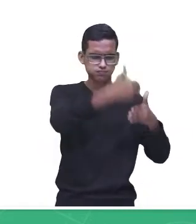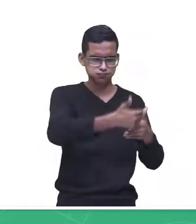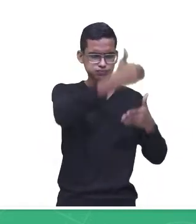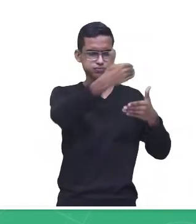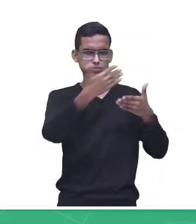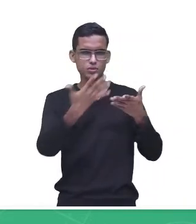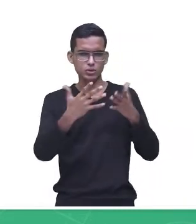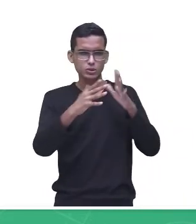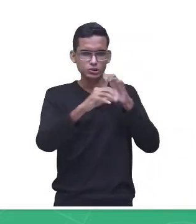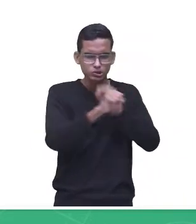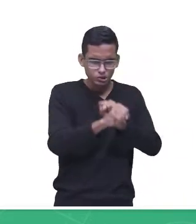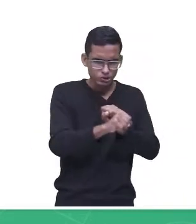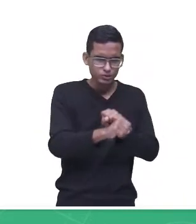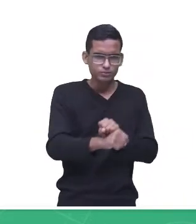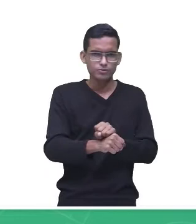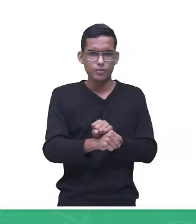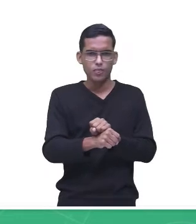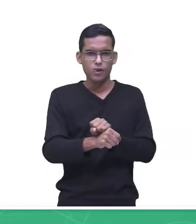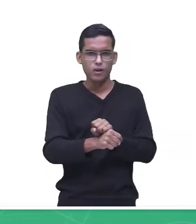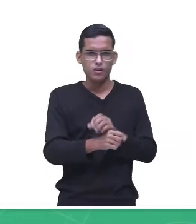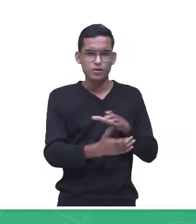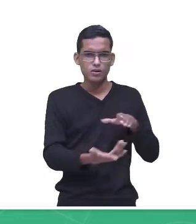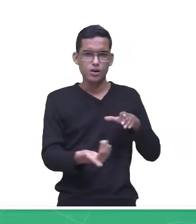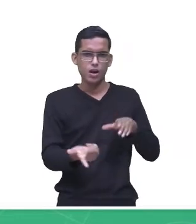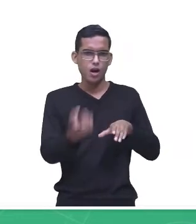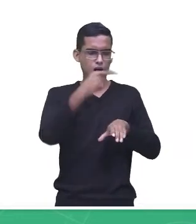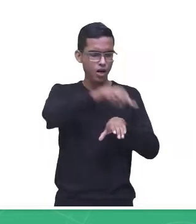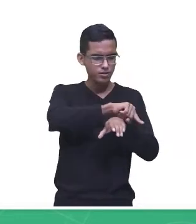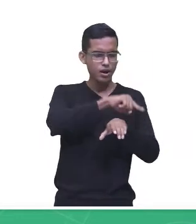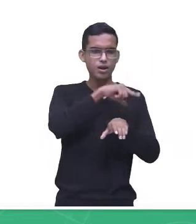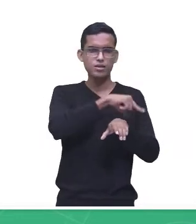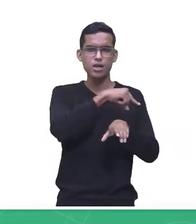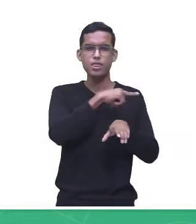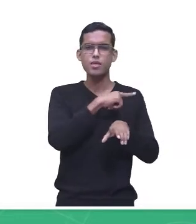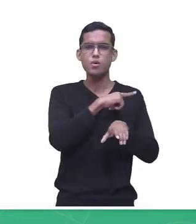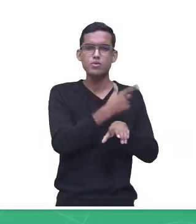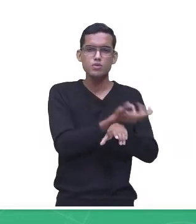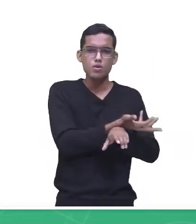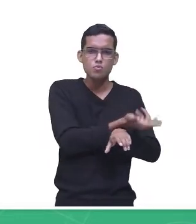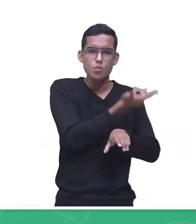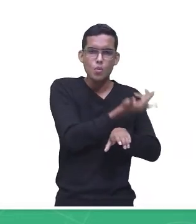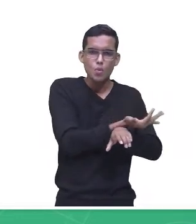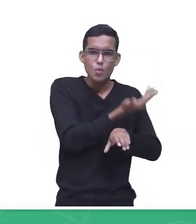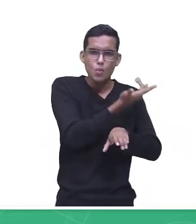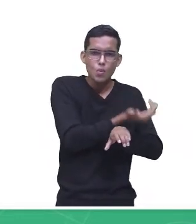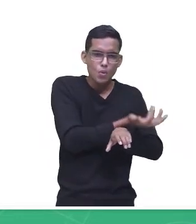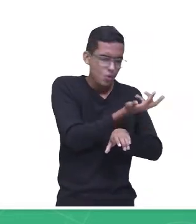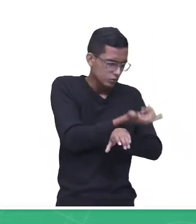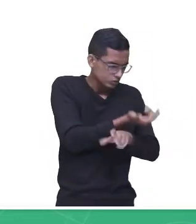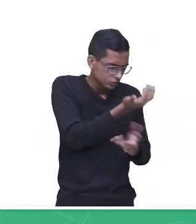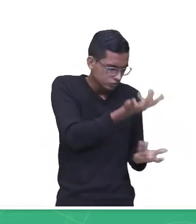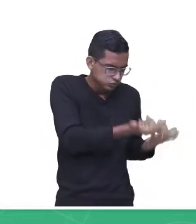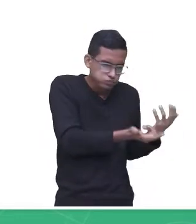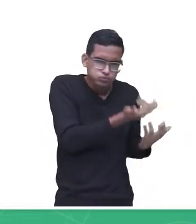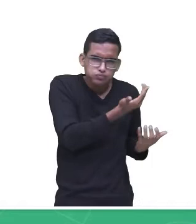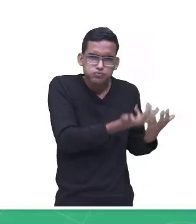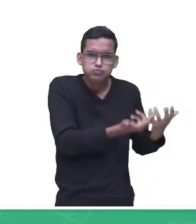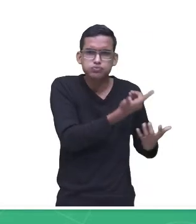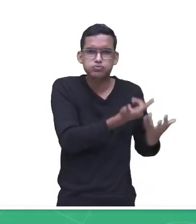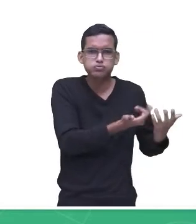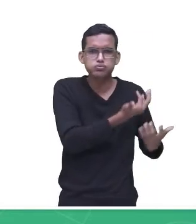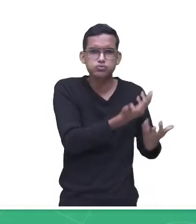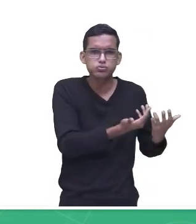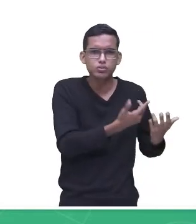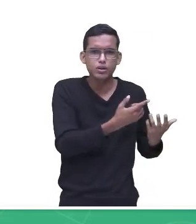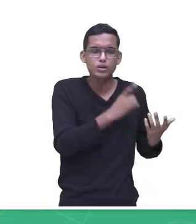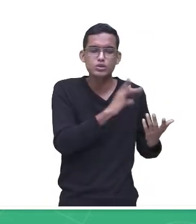caverna, o que tem? Uma grande fogueira, né? E essa fogueira ela só passa o quê? A sombra